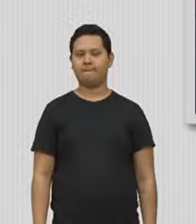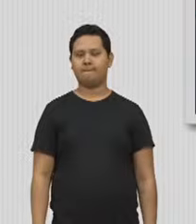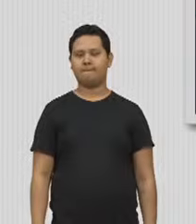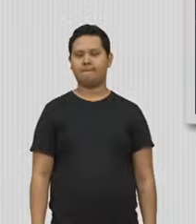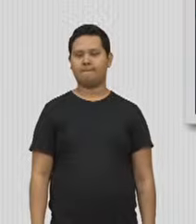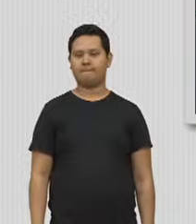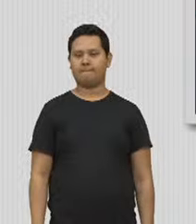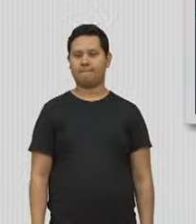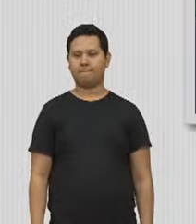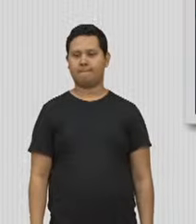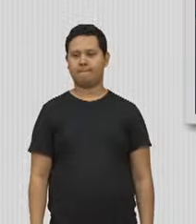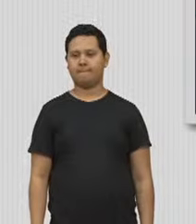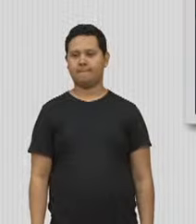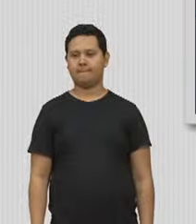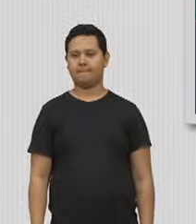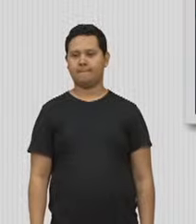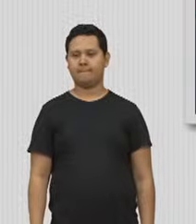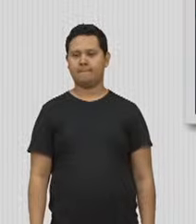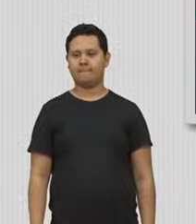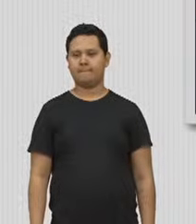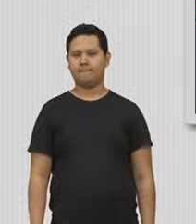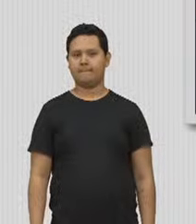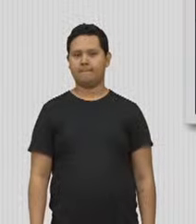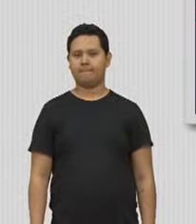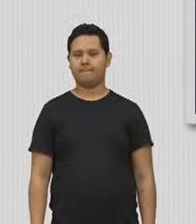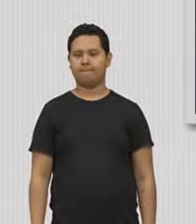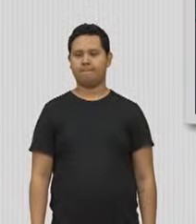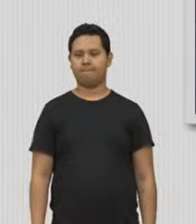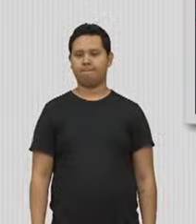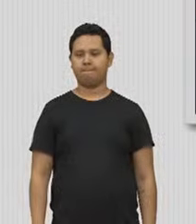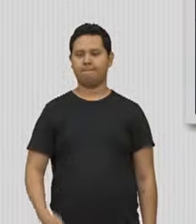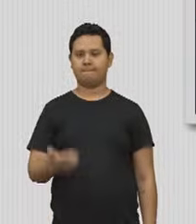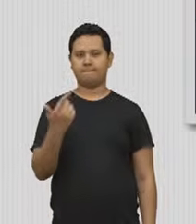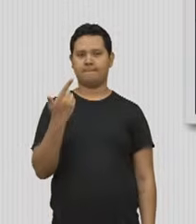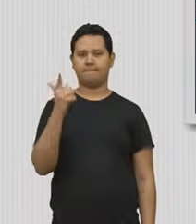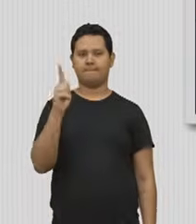Próximo projeto.